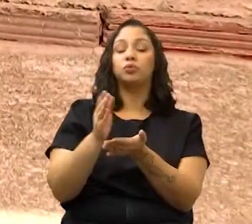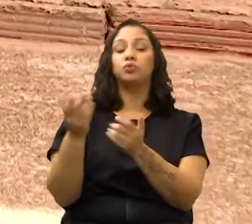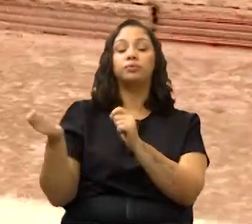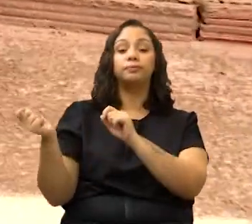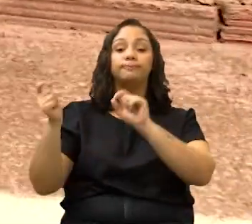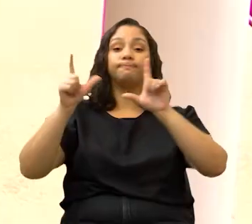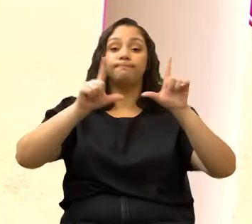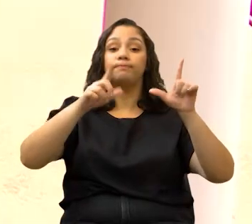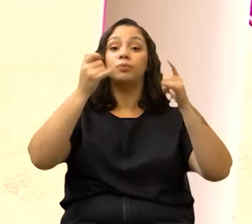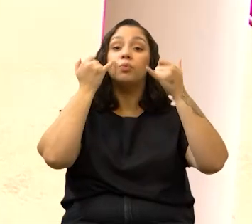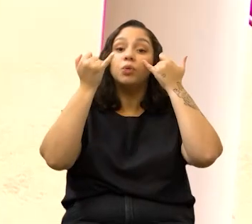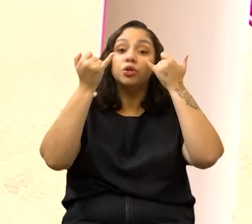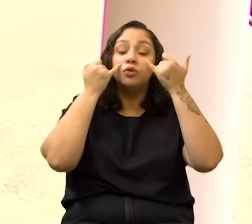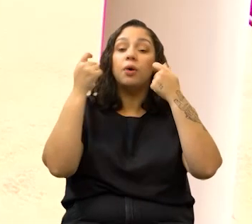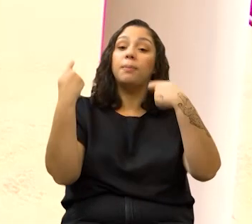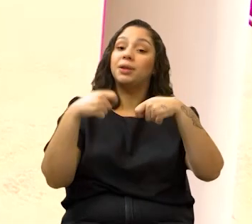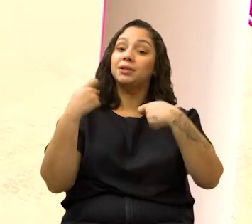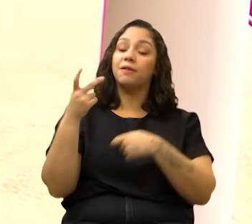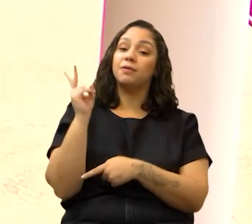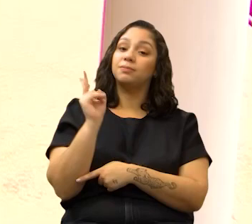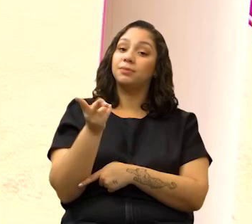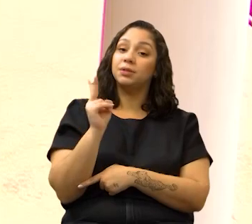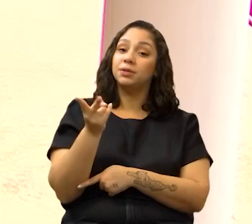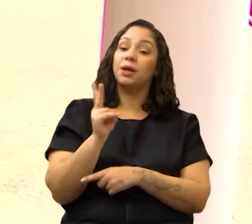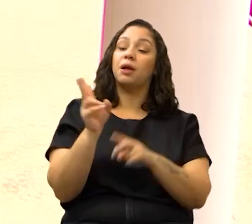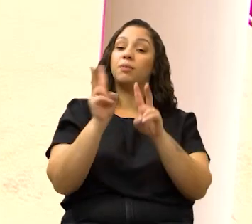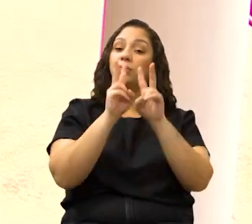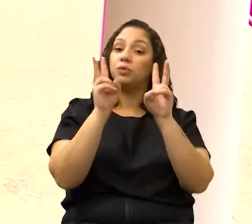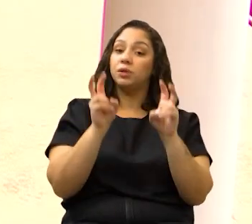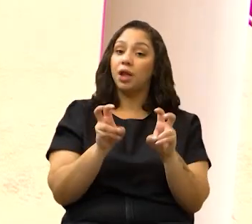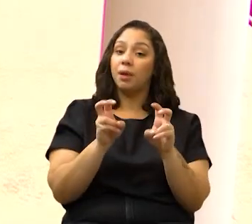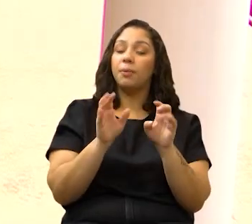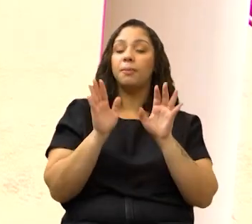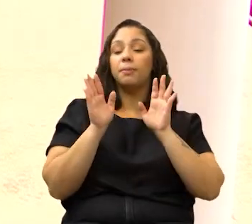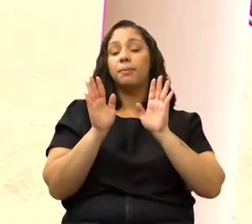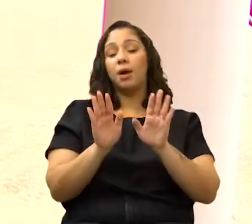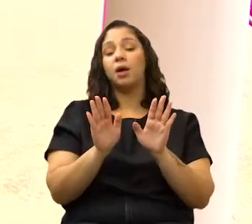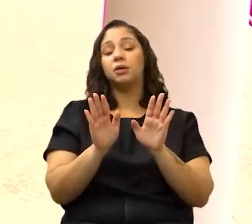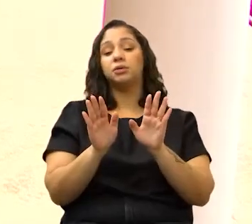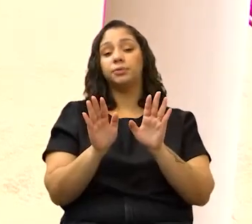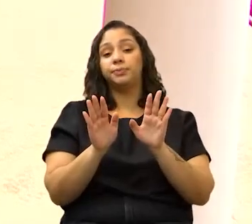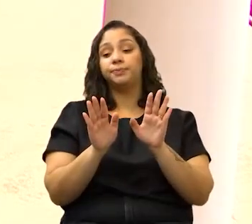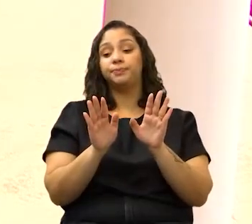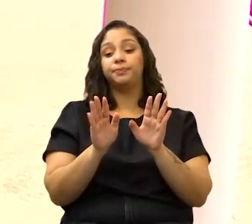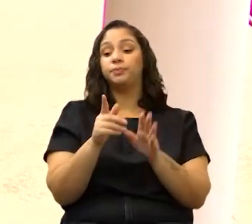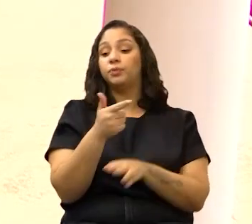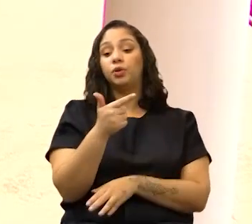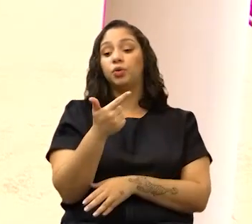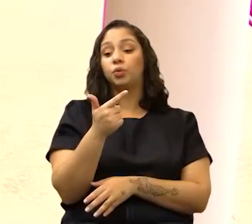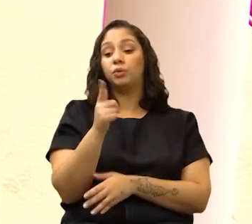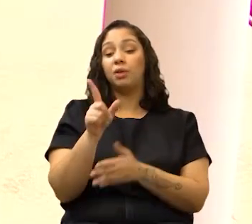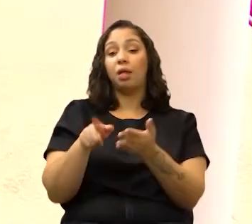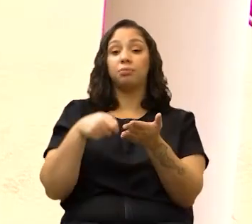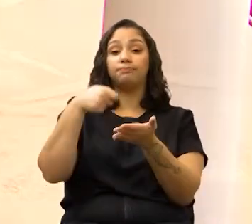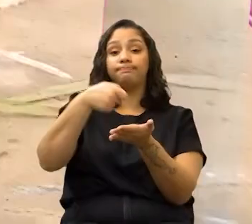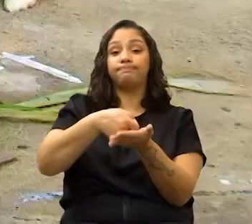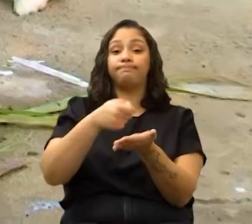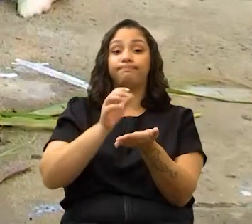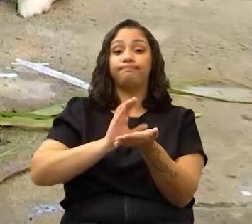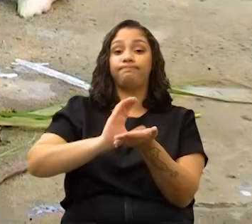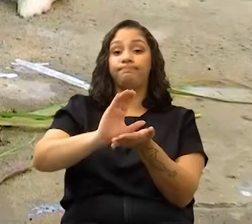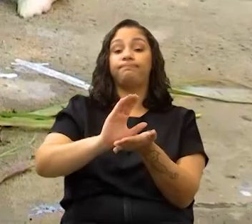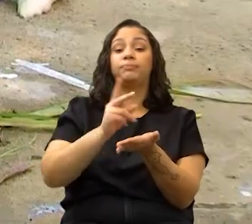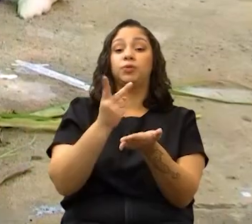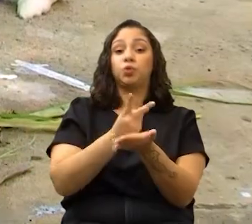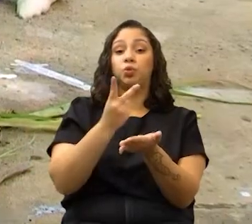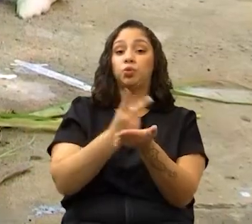mídia deveria ser constante em relação a esse assunto, mas não há recursos